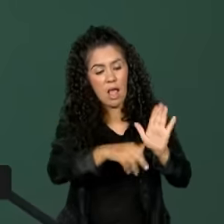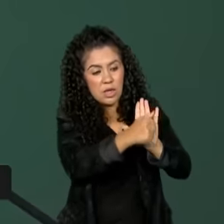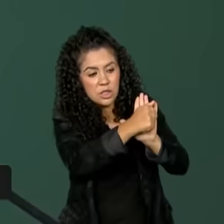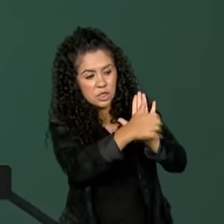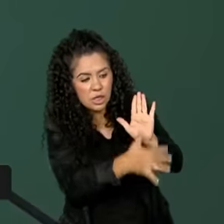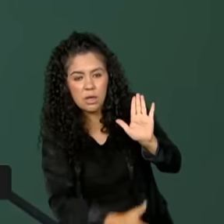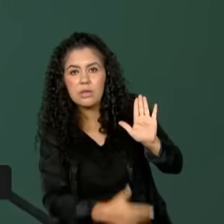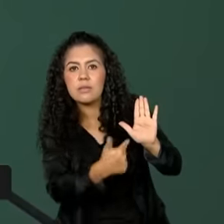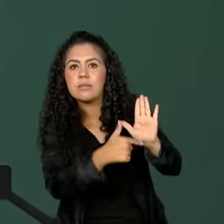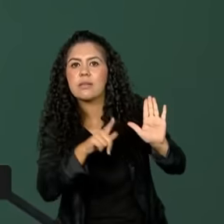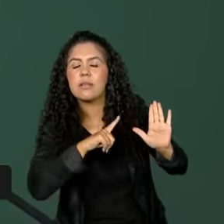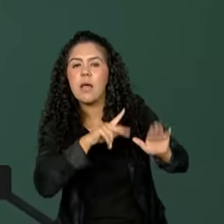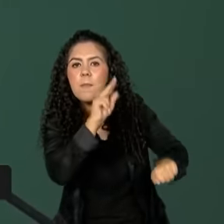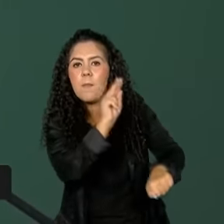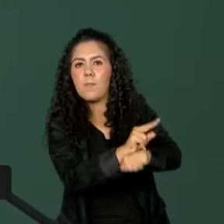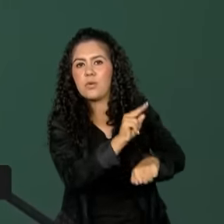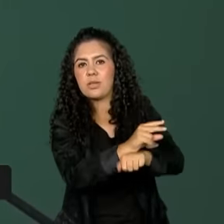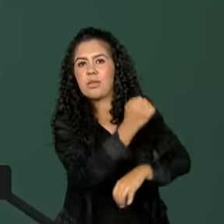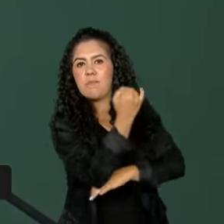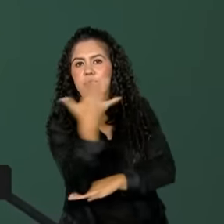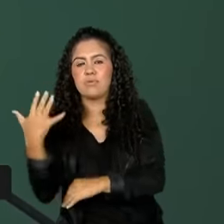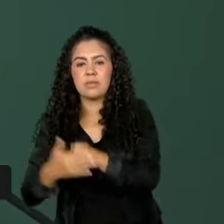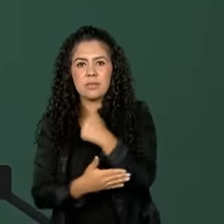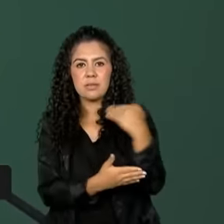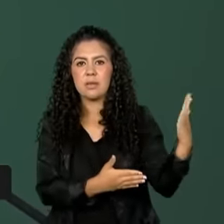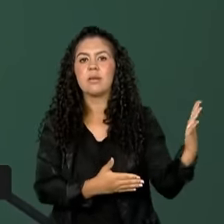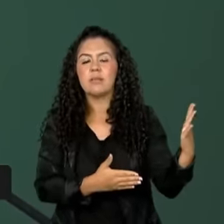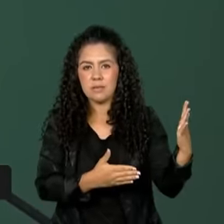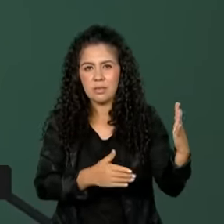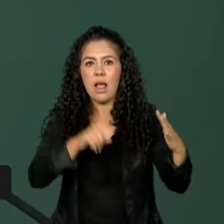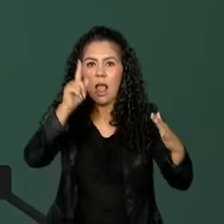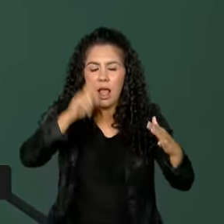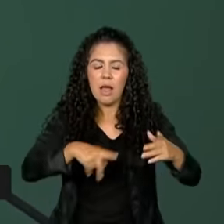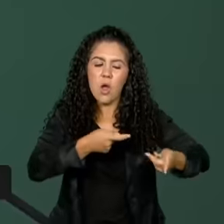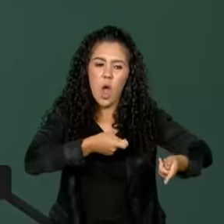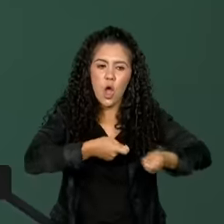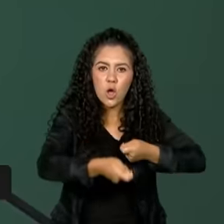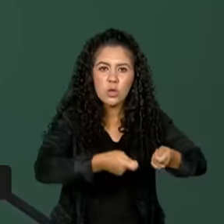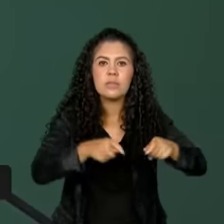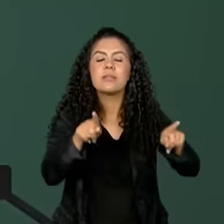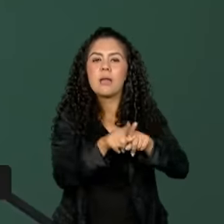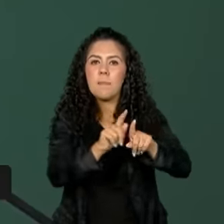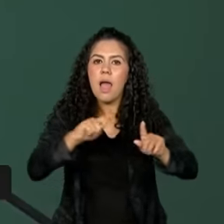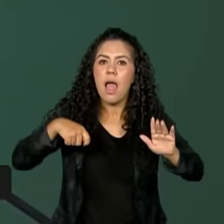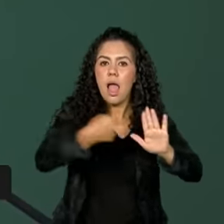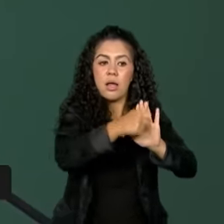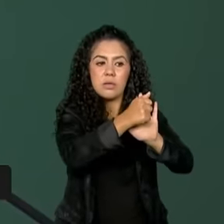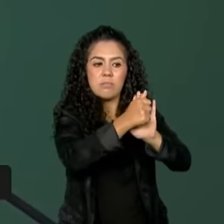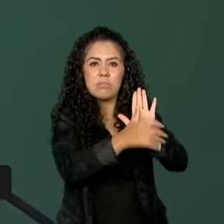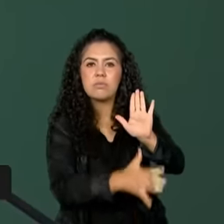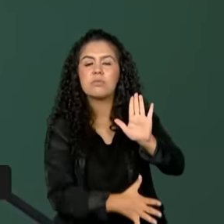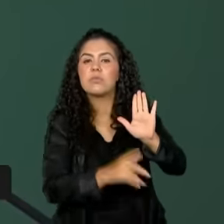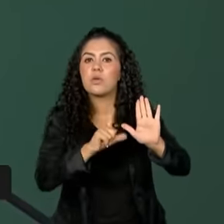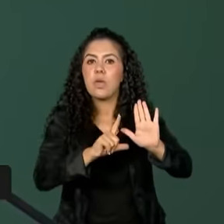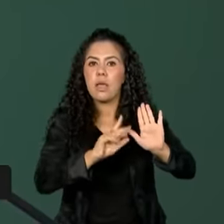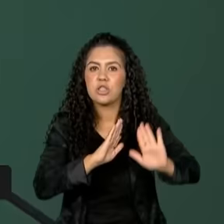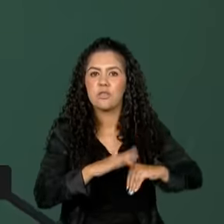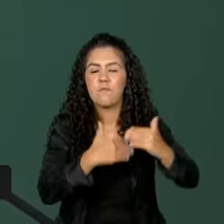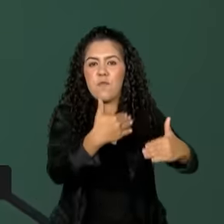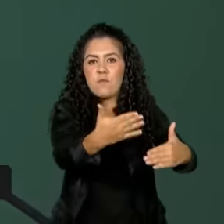para proteger floresta é mais do que comando e controle, é uma diretriz de desenvolvimento